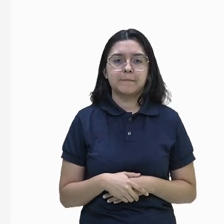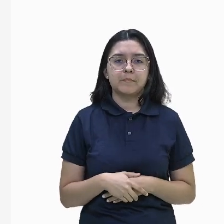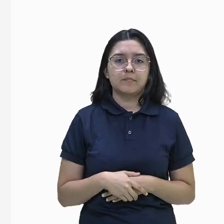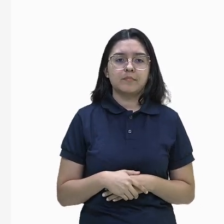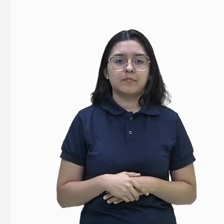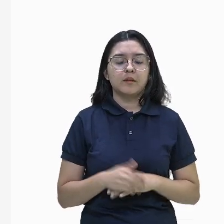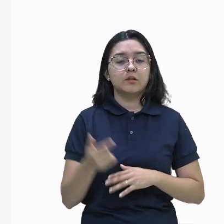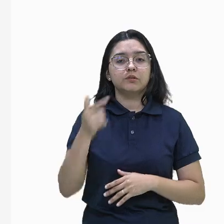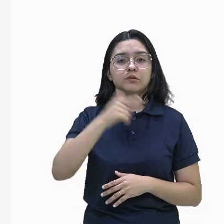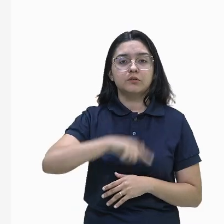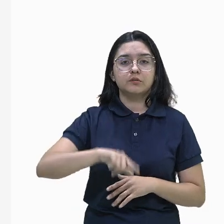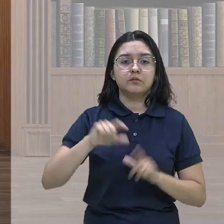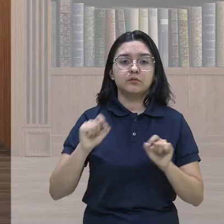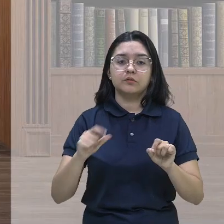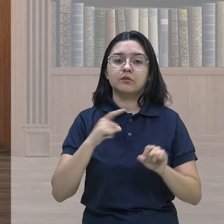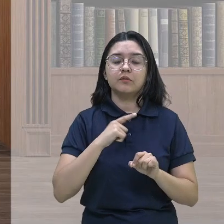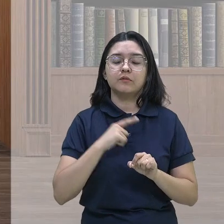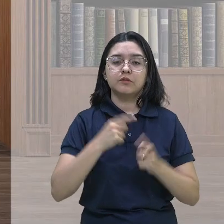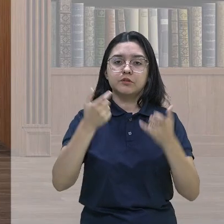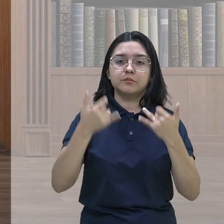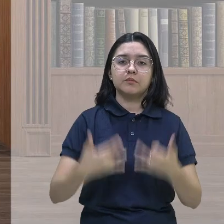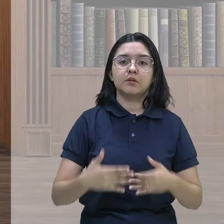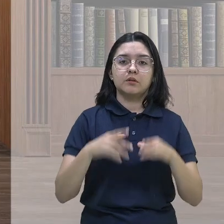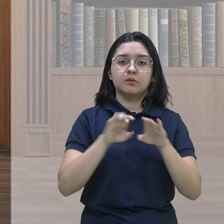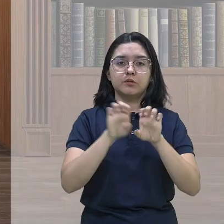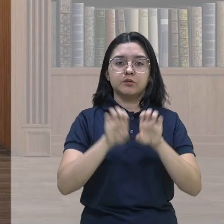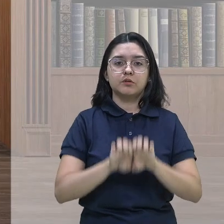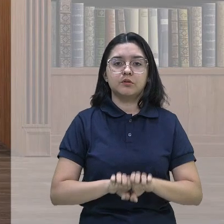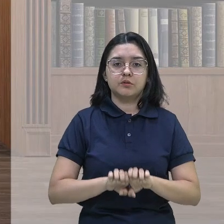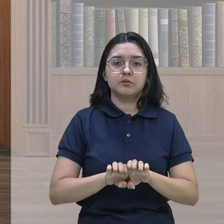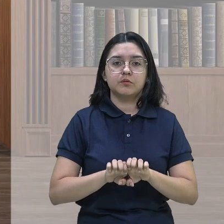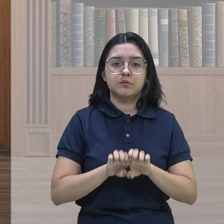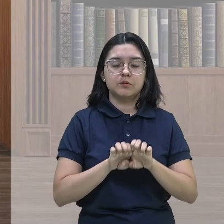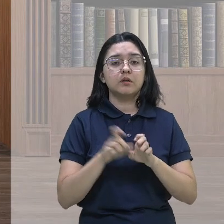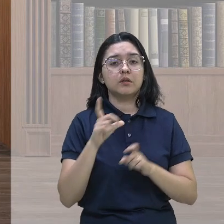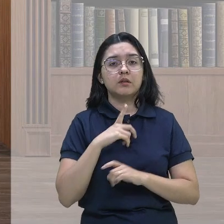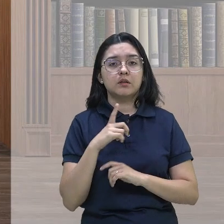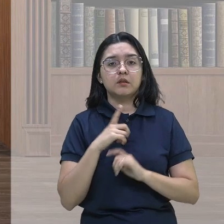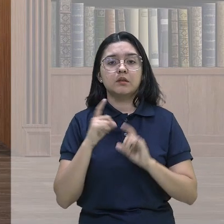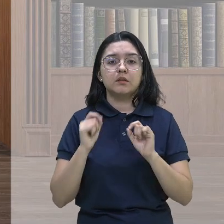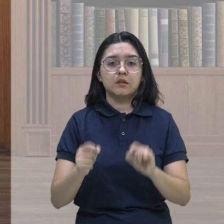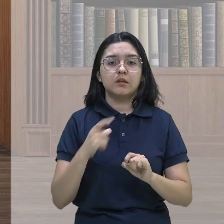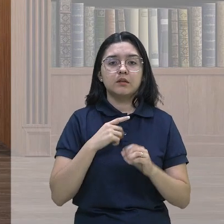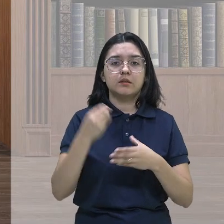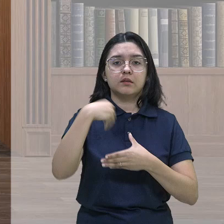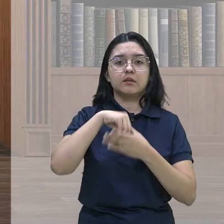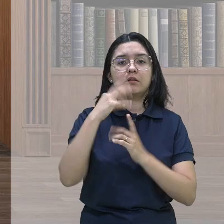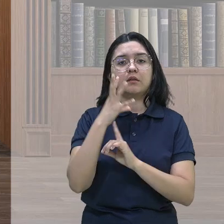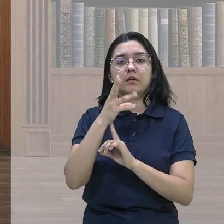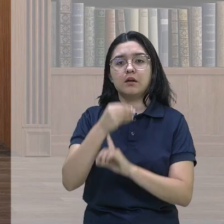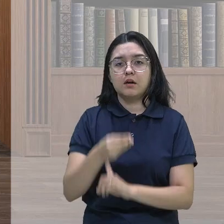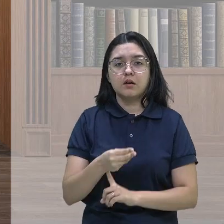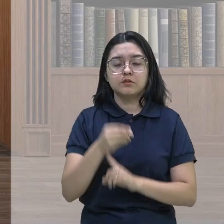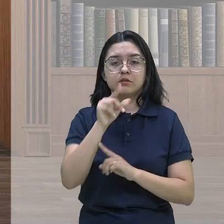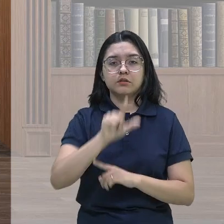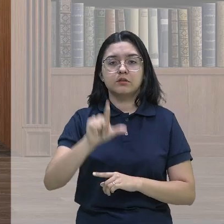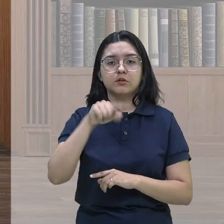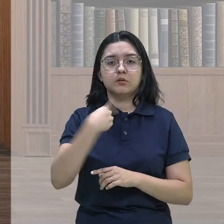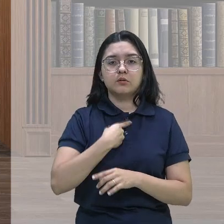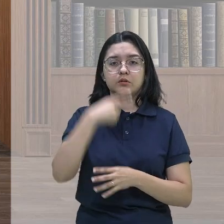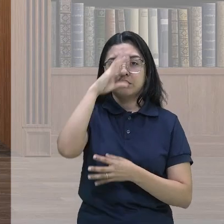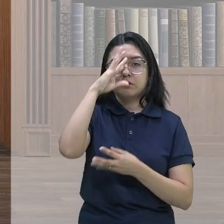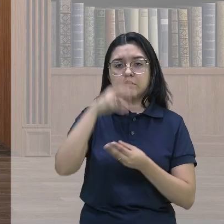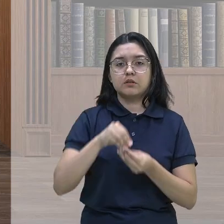Mais uma vez, a gente falando da estrutura, porque isso está muito presente numa arte literária. A gente entender a estrutura dessa